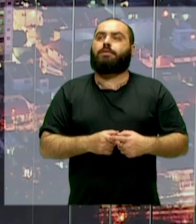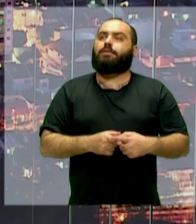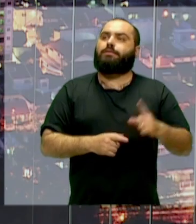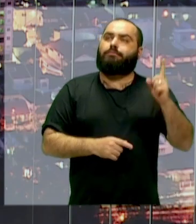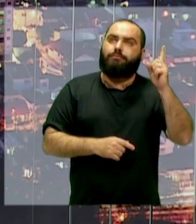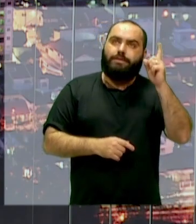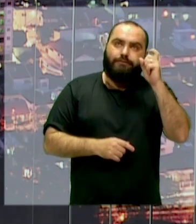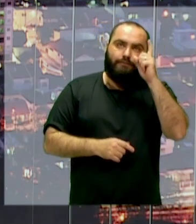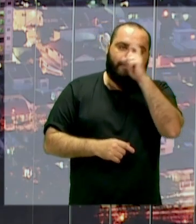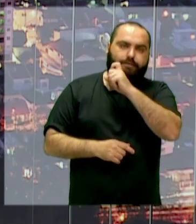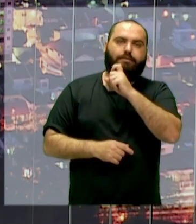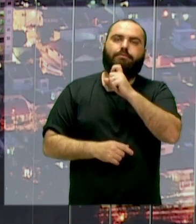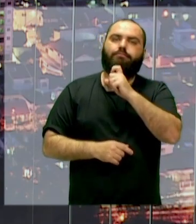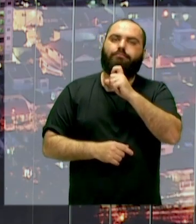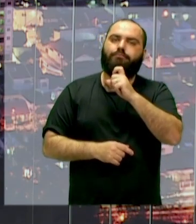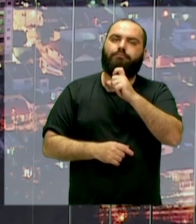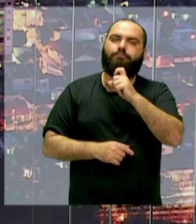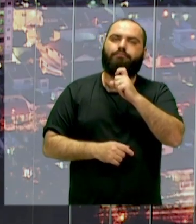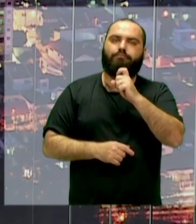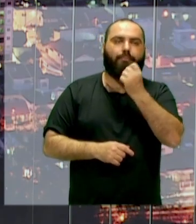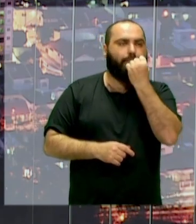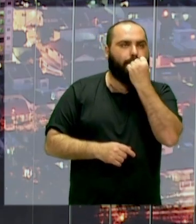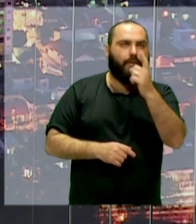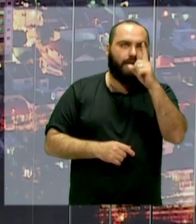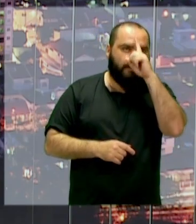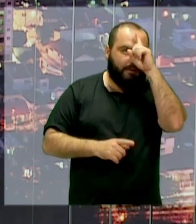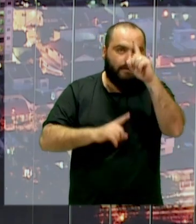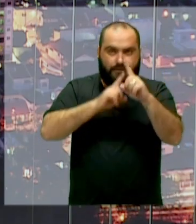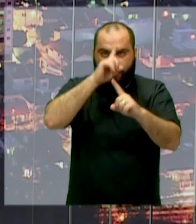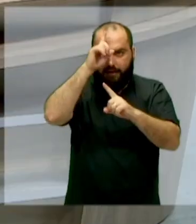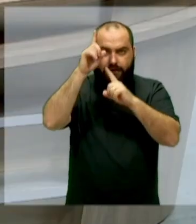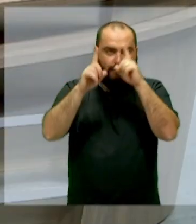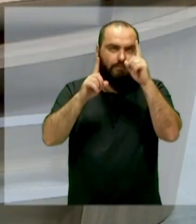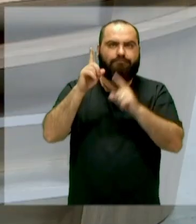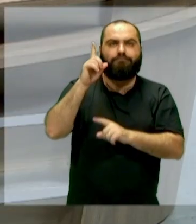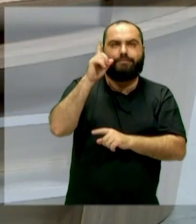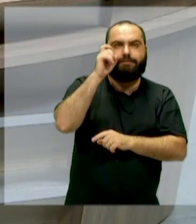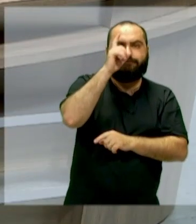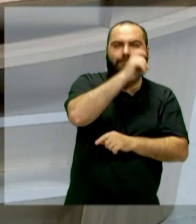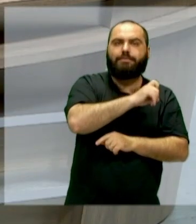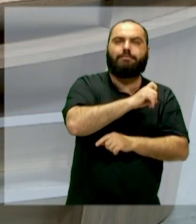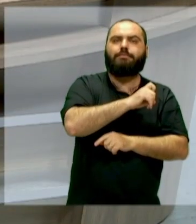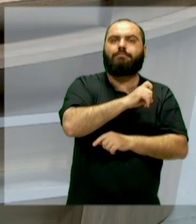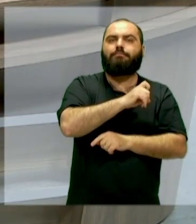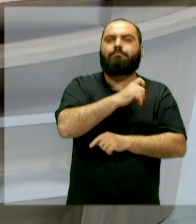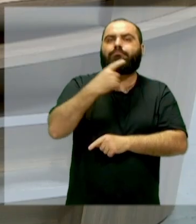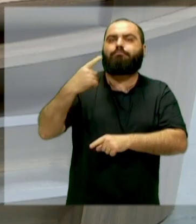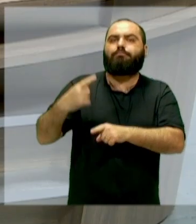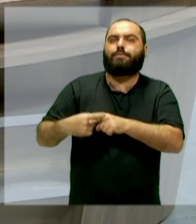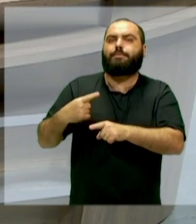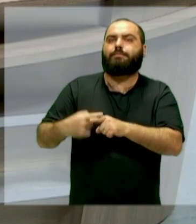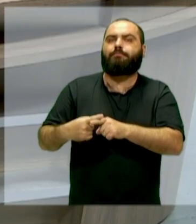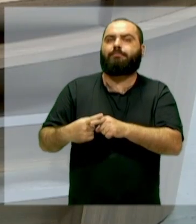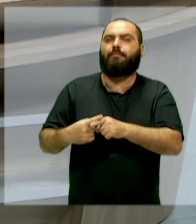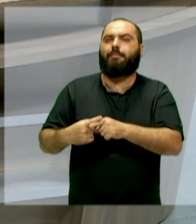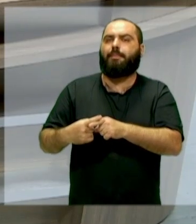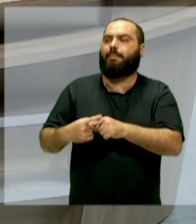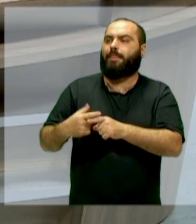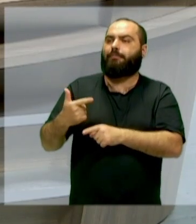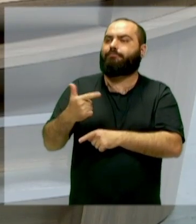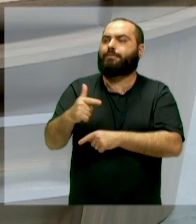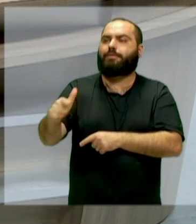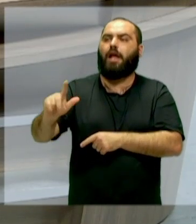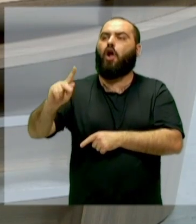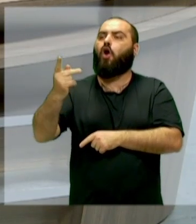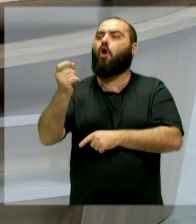eh replicar essas boas ideias essas boas práticas porque não ter horta e compostagem